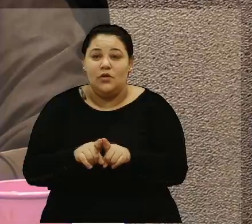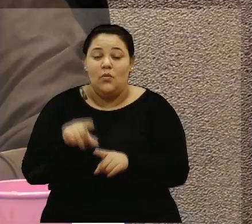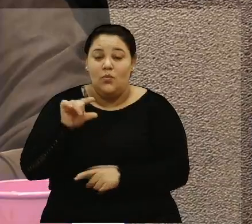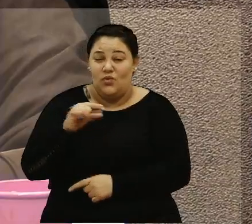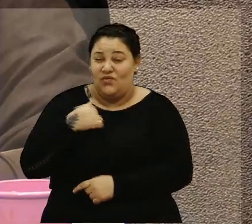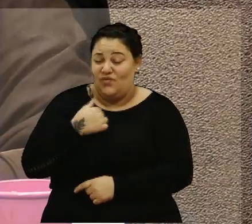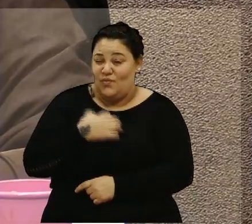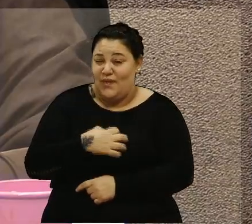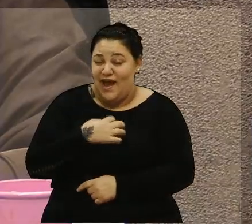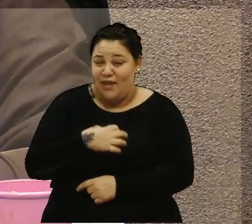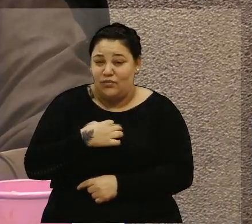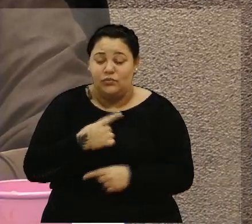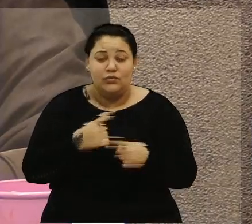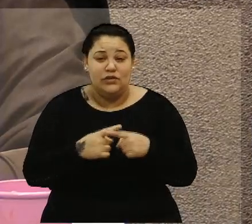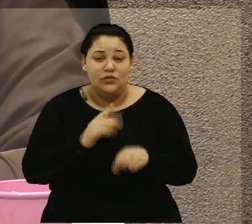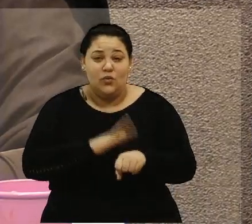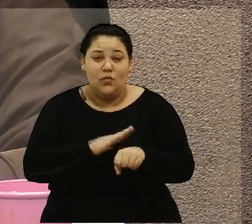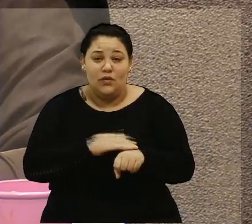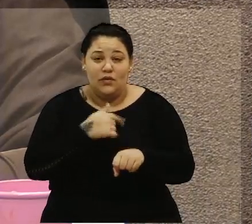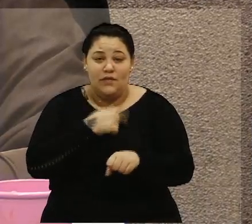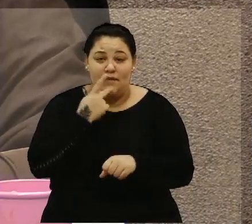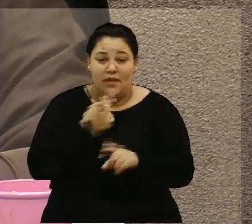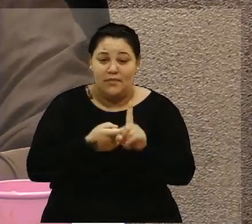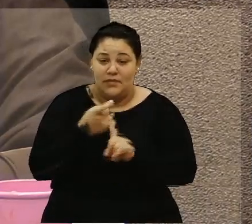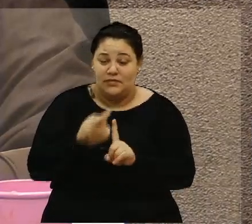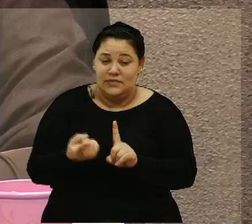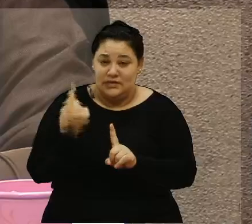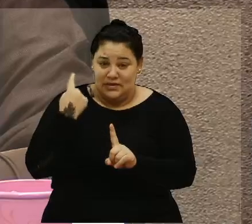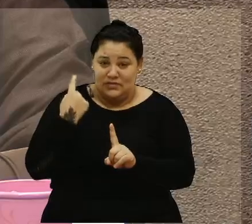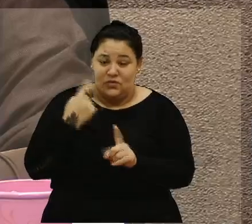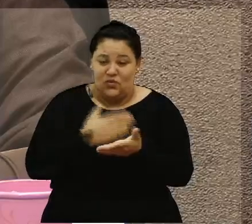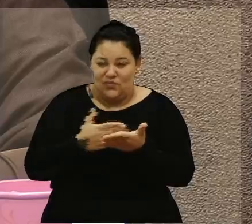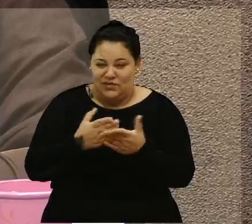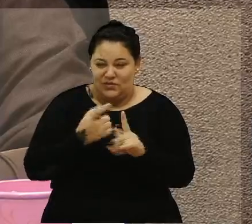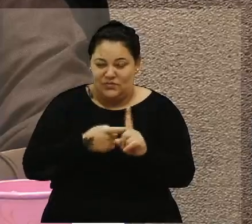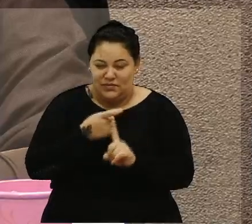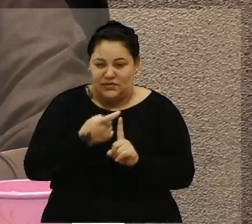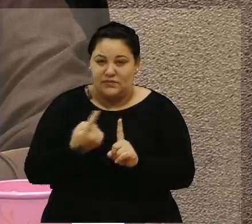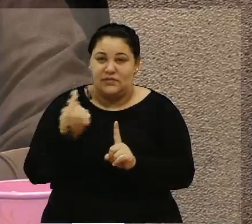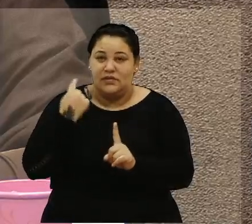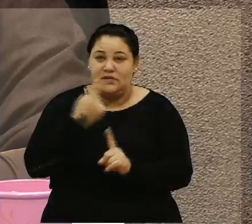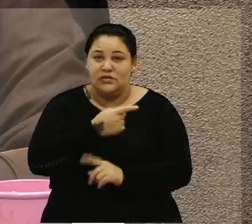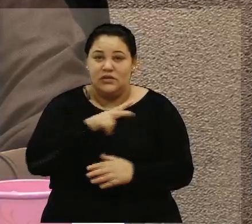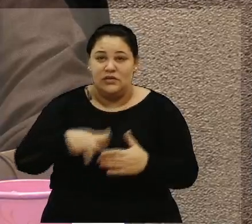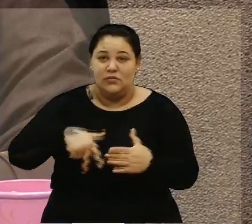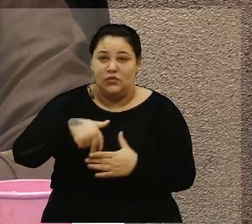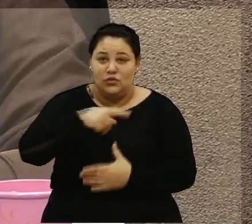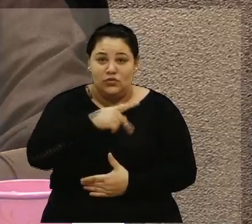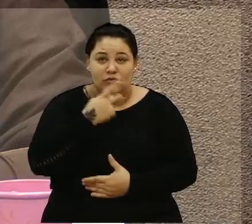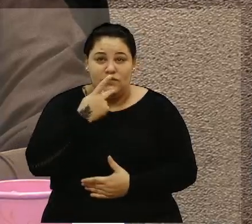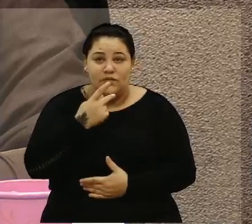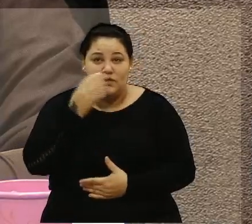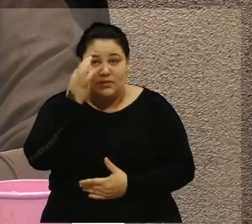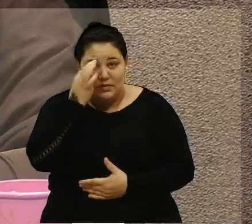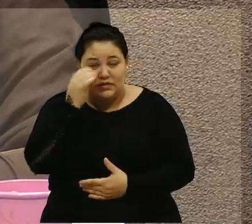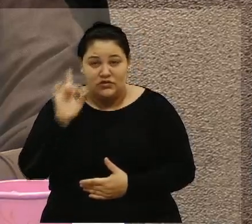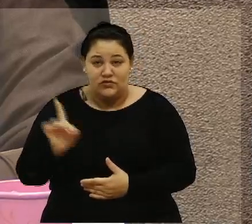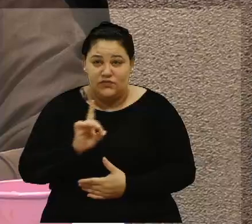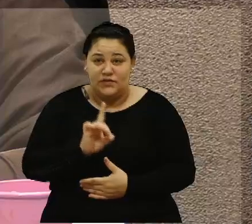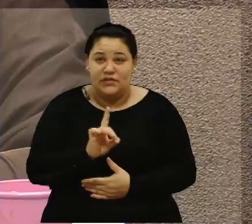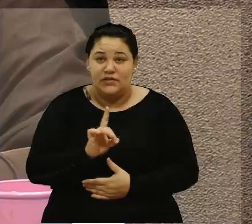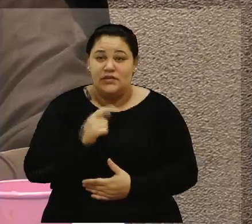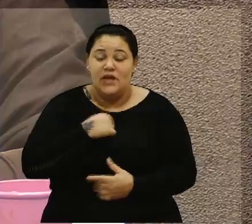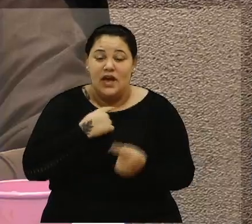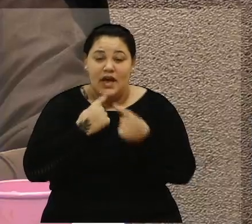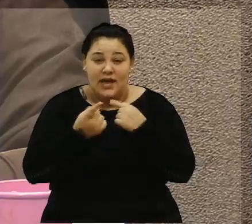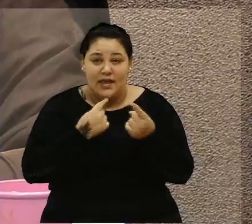indignação, porque quando eu falei aqui no mês passado, início do mês passado, na tribuna, o senhor estava presente, que eu vim a me queixar